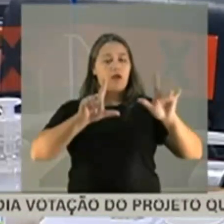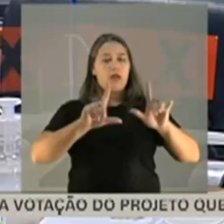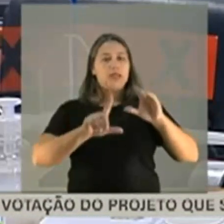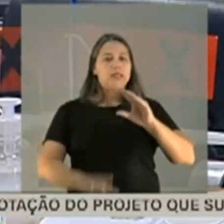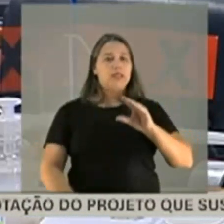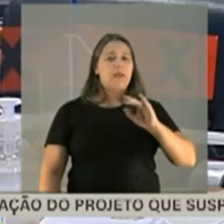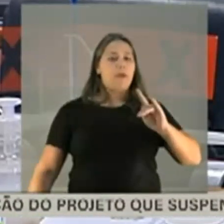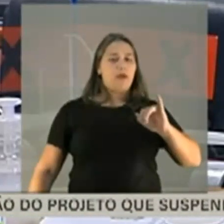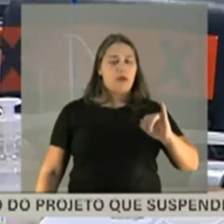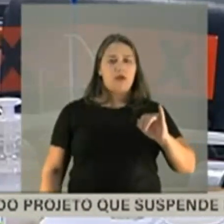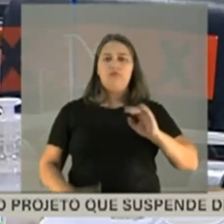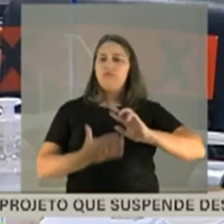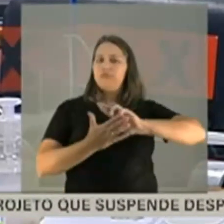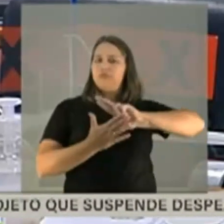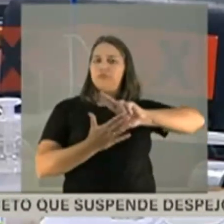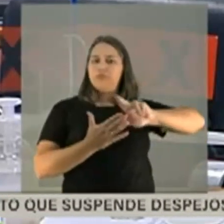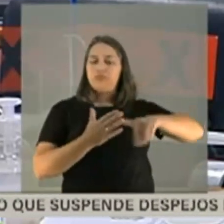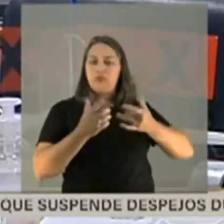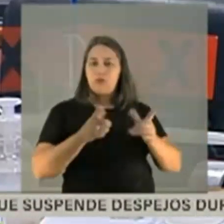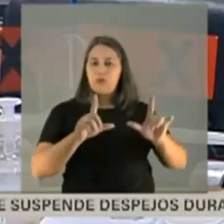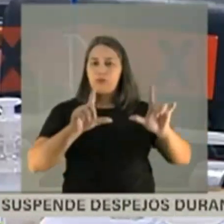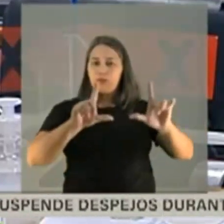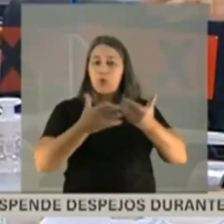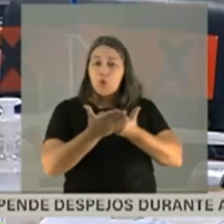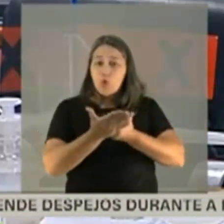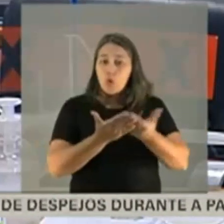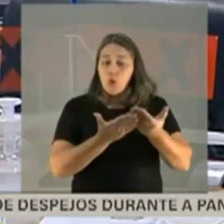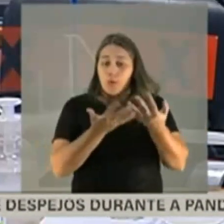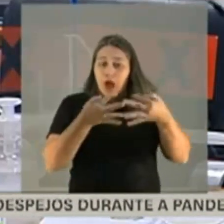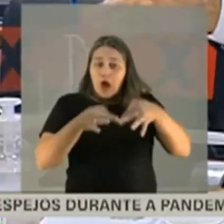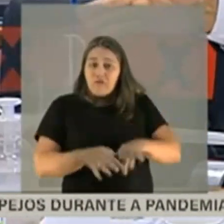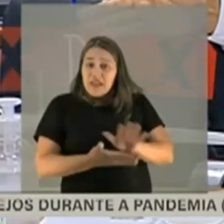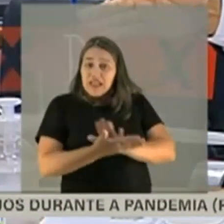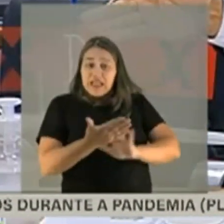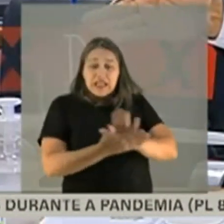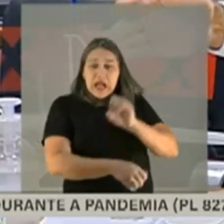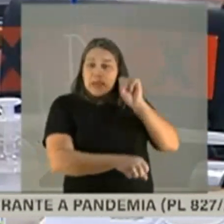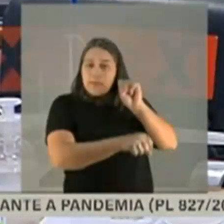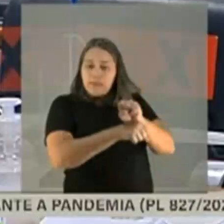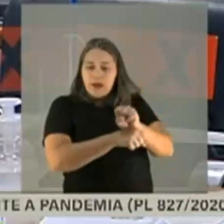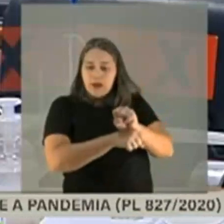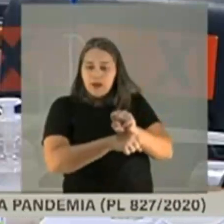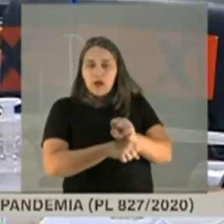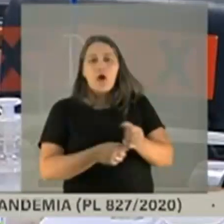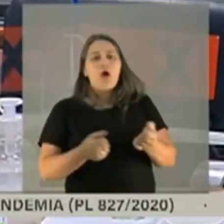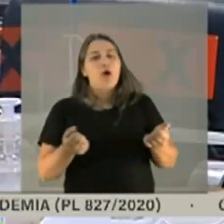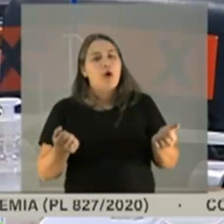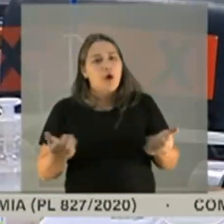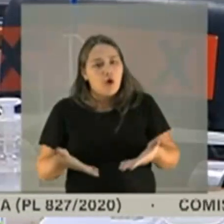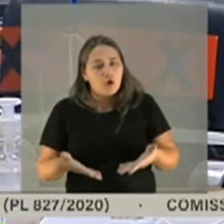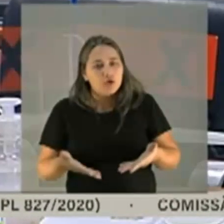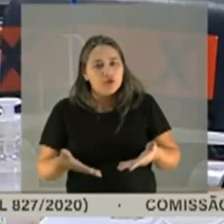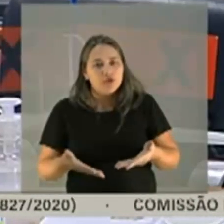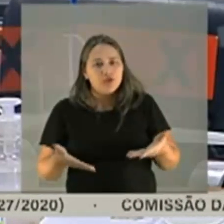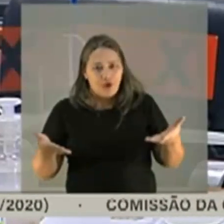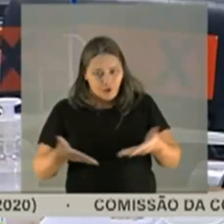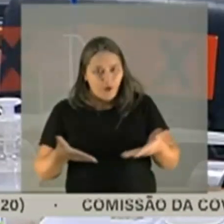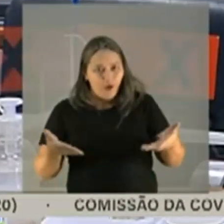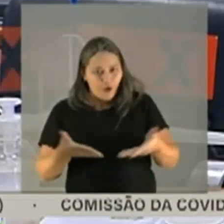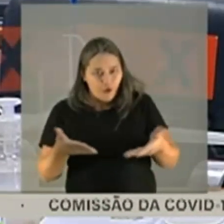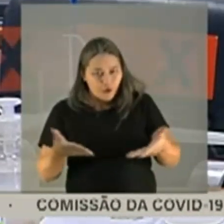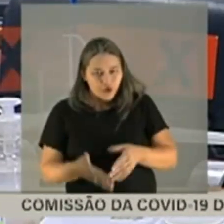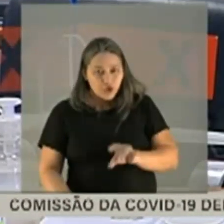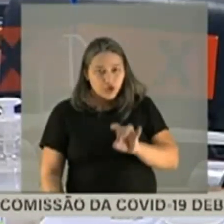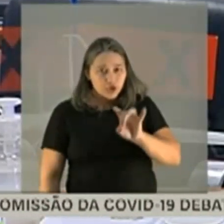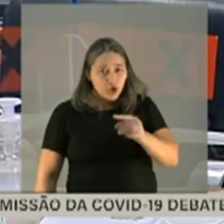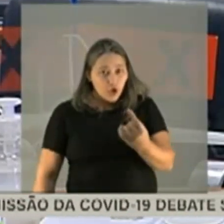em várias emissoras, do começo ao fim, sem interrupção, é transmitido. Hoje, senador Jorginho, apenas